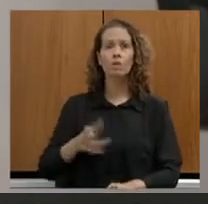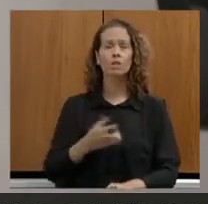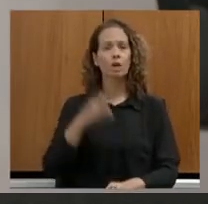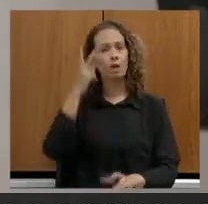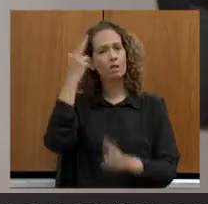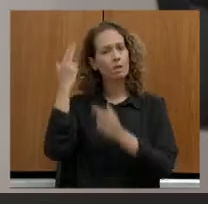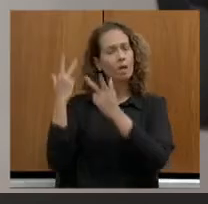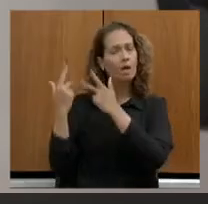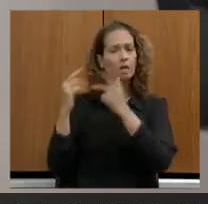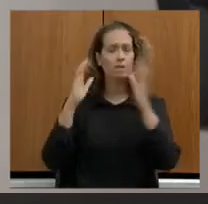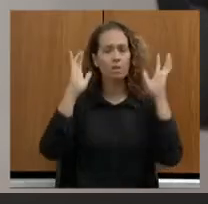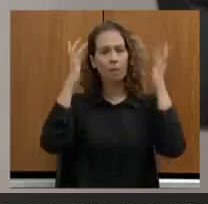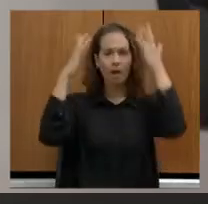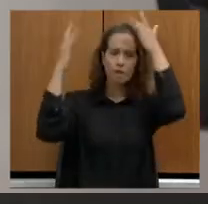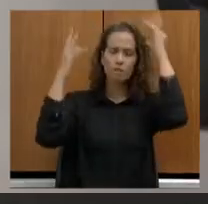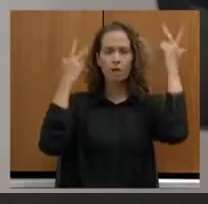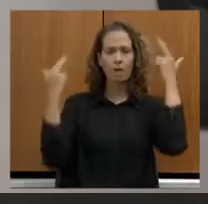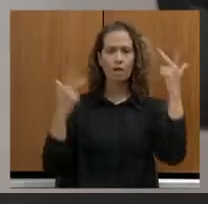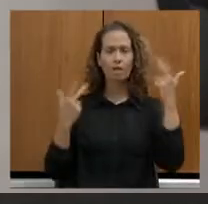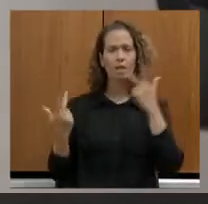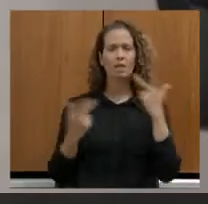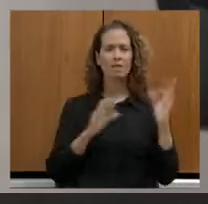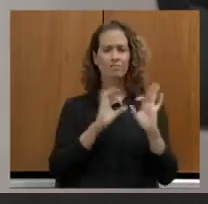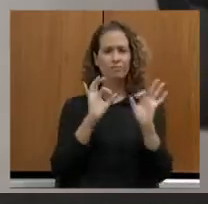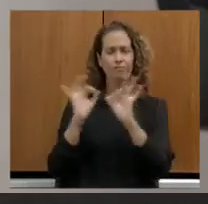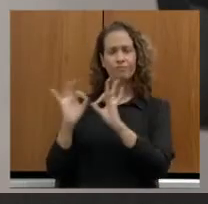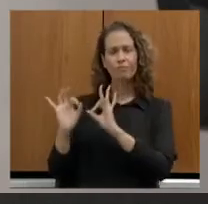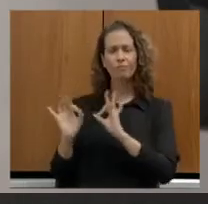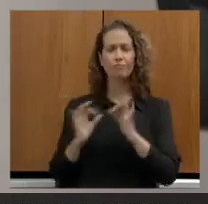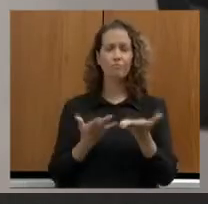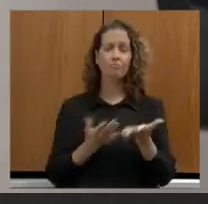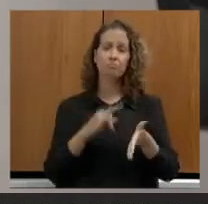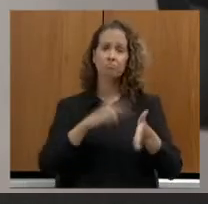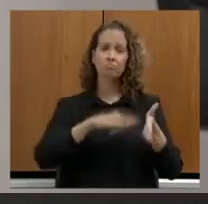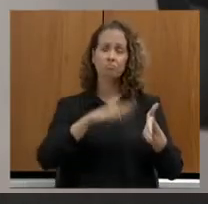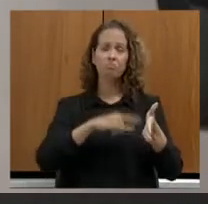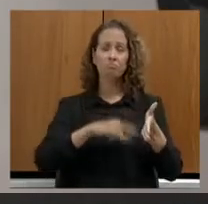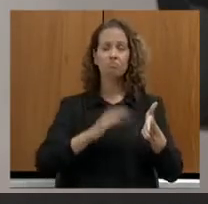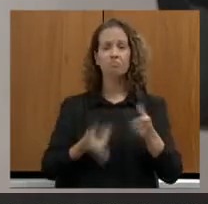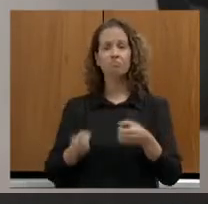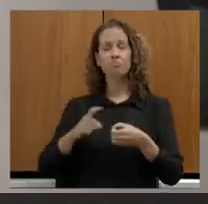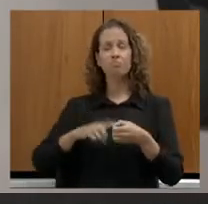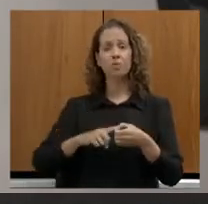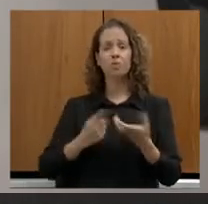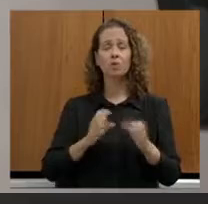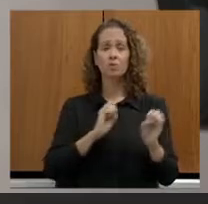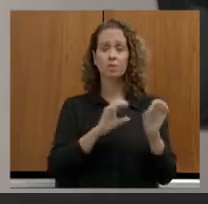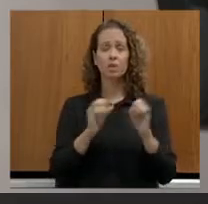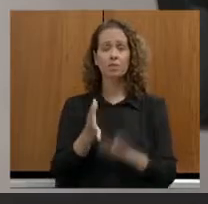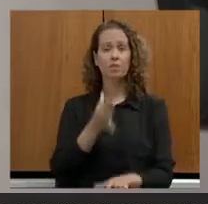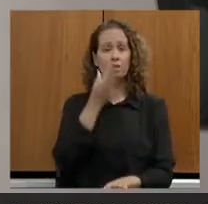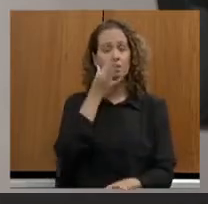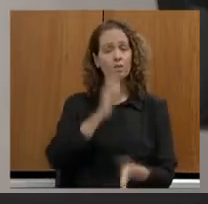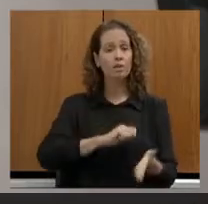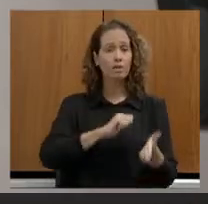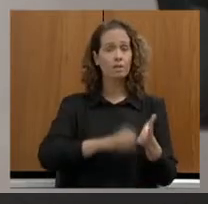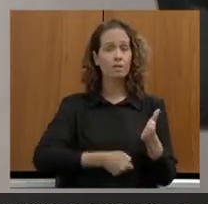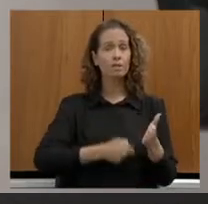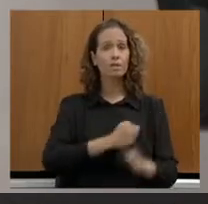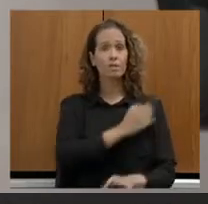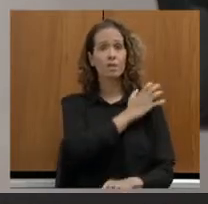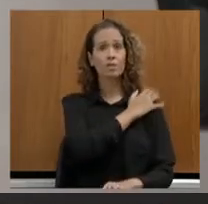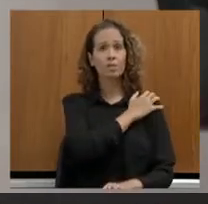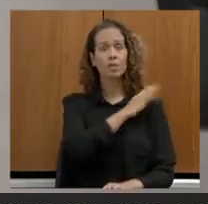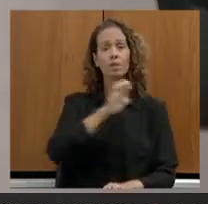como tranças blacks Teresa e afins conforme divulgação do documento de retorno ao ensino presencial que é assinado pelo Capitão